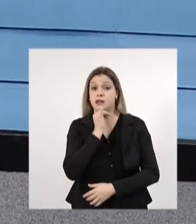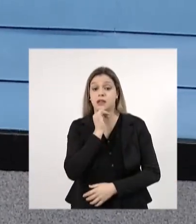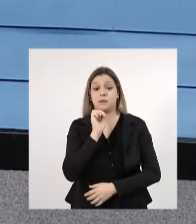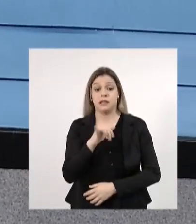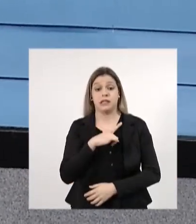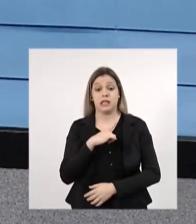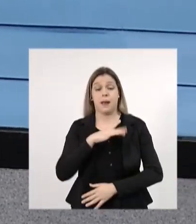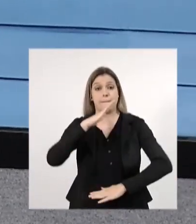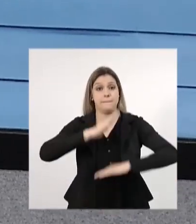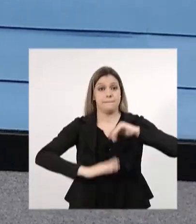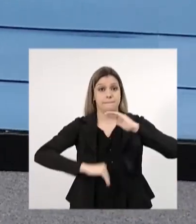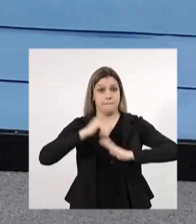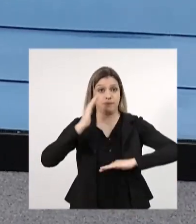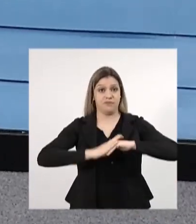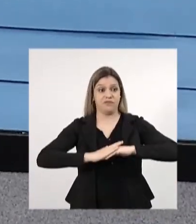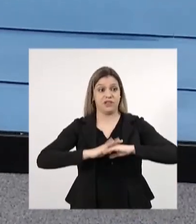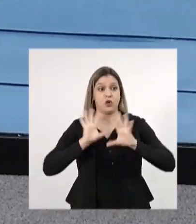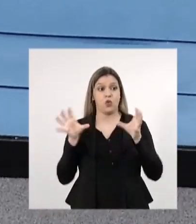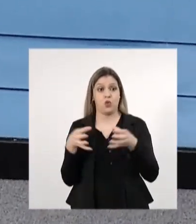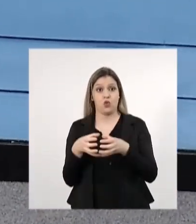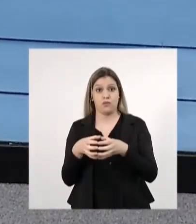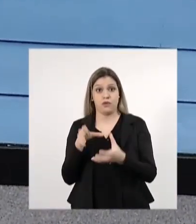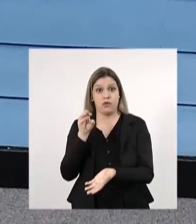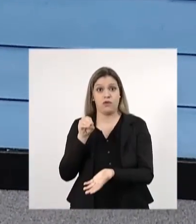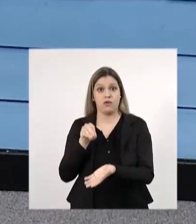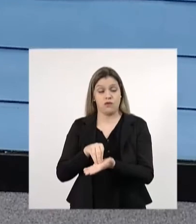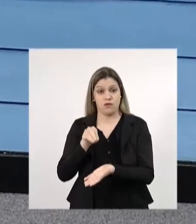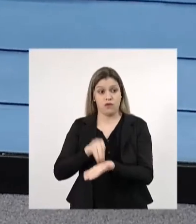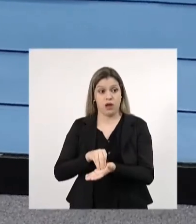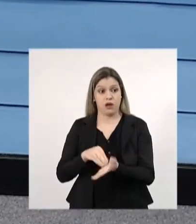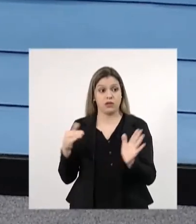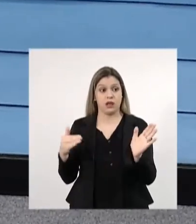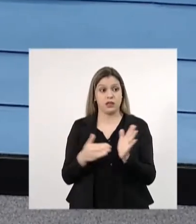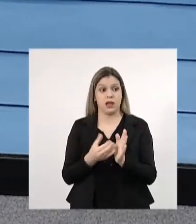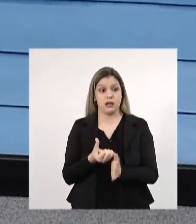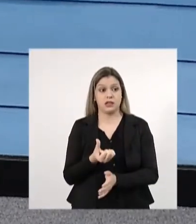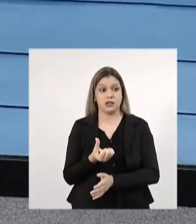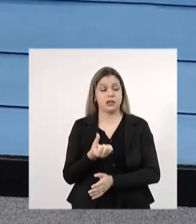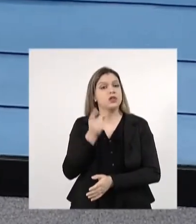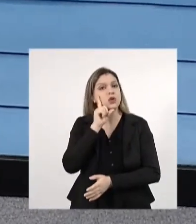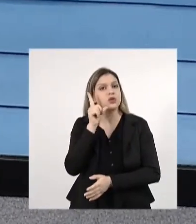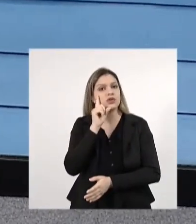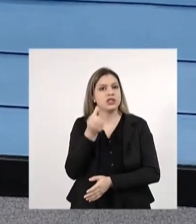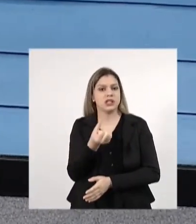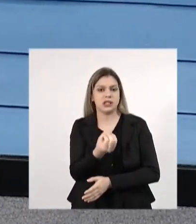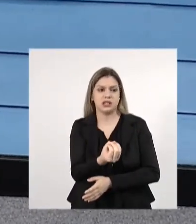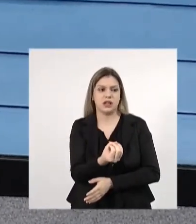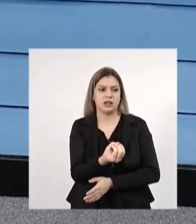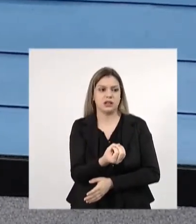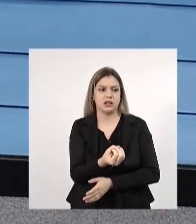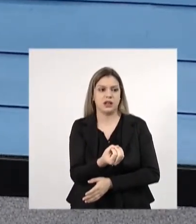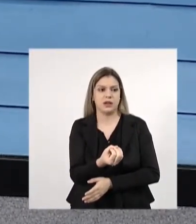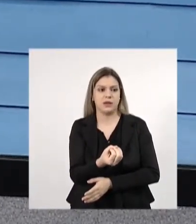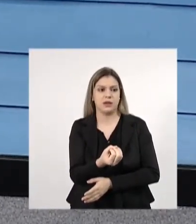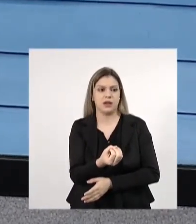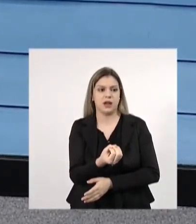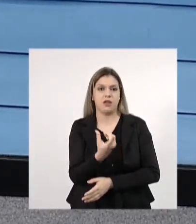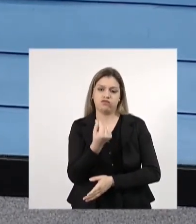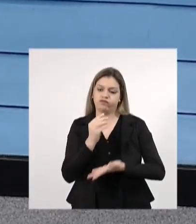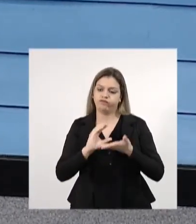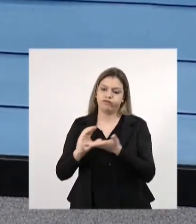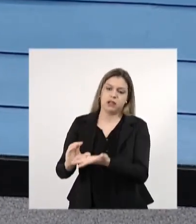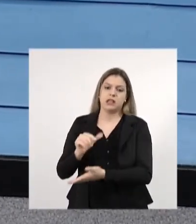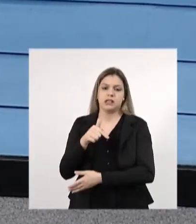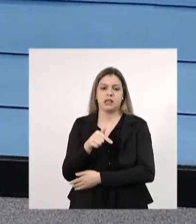tiver profissionais, se eu tiver equipe sem profissionais por mais de 60 dias, eu vou receber